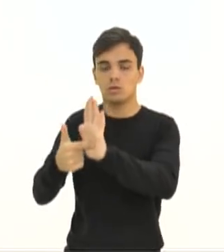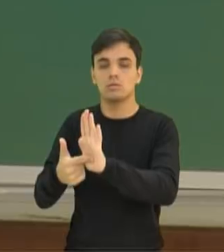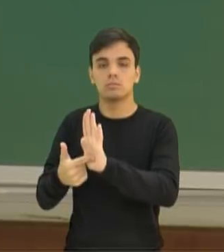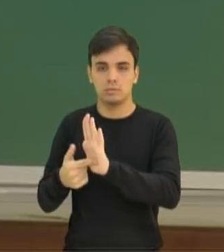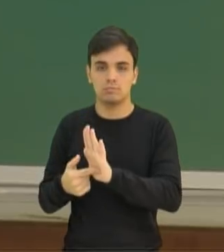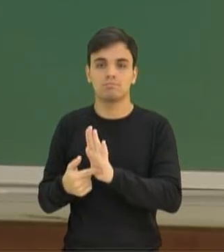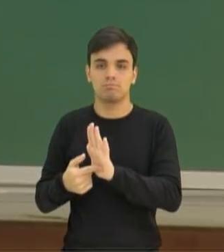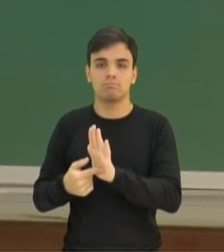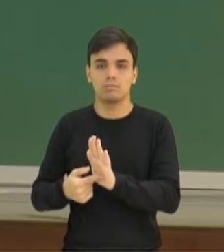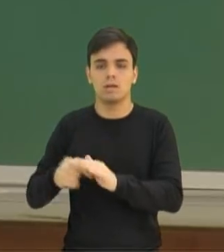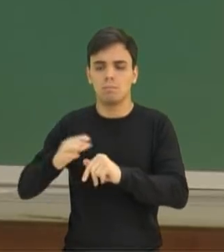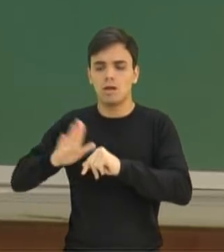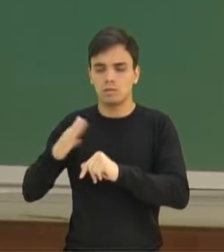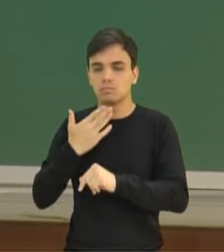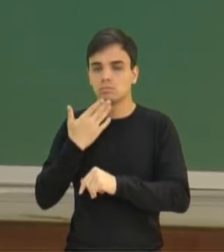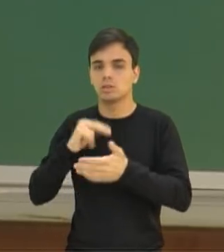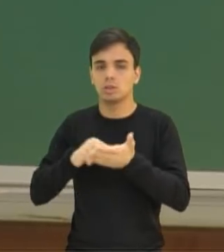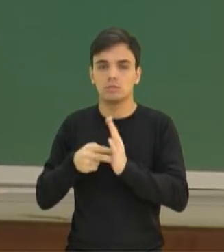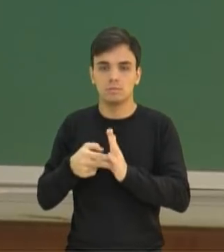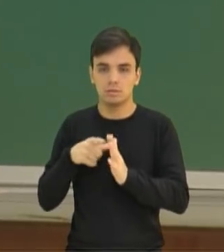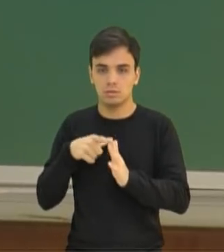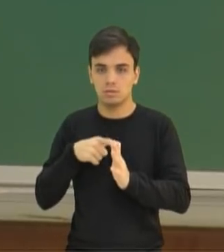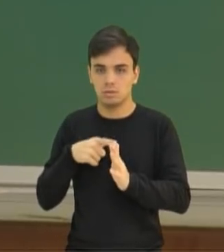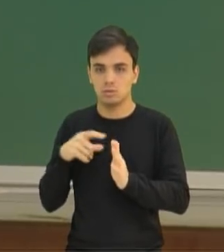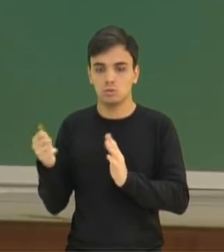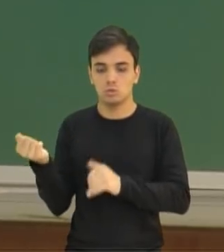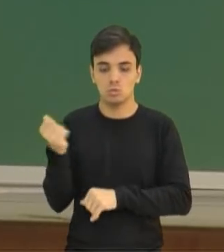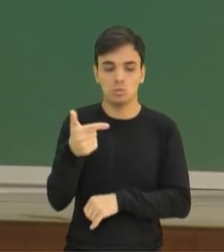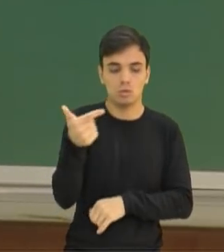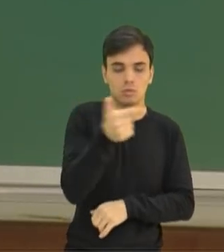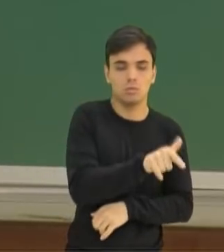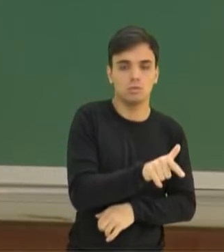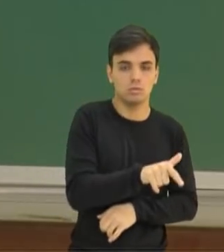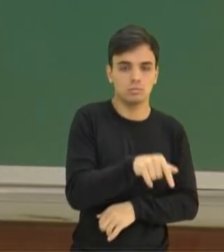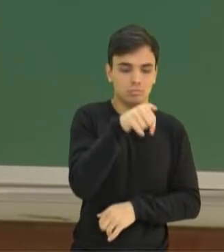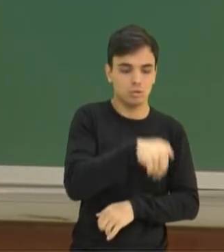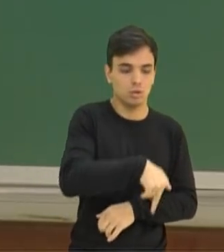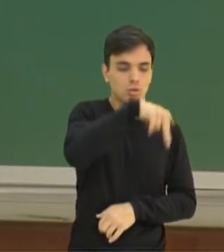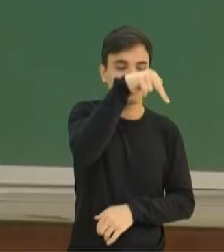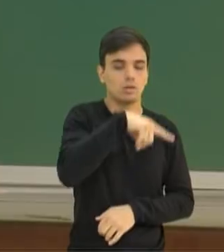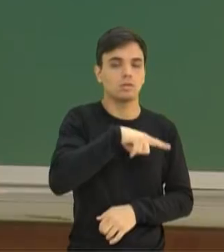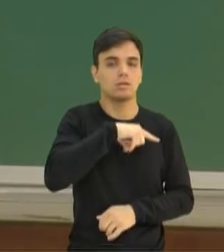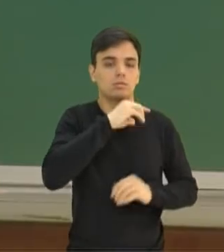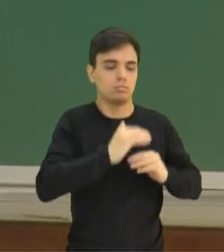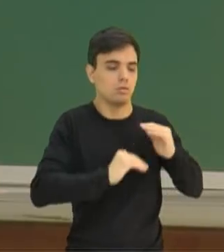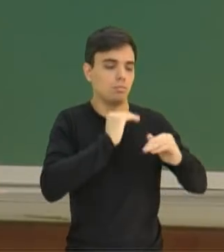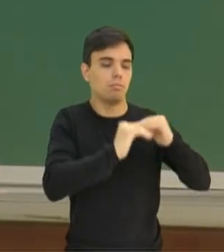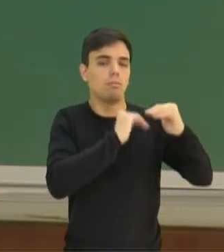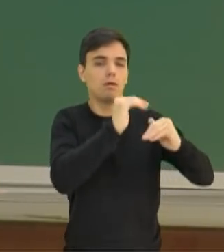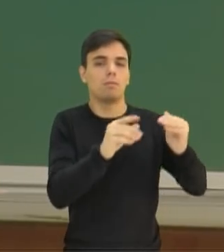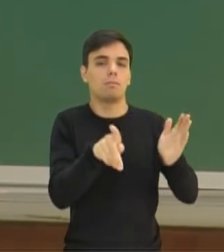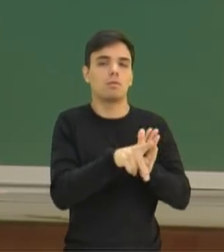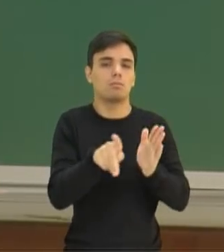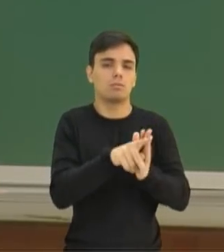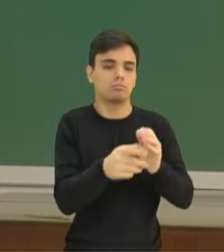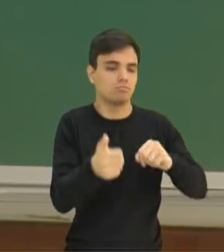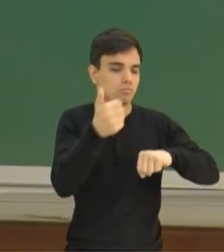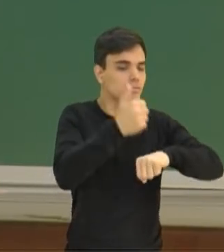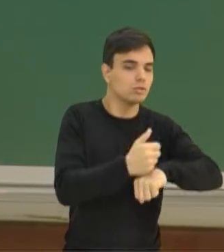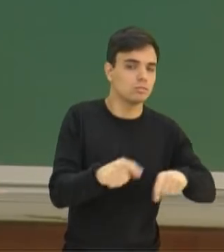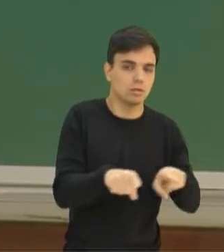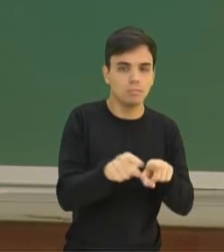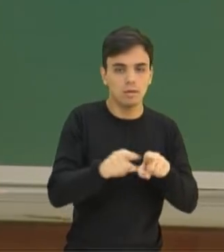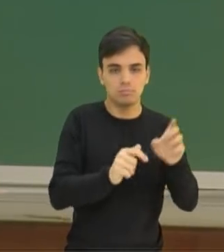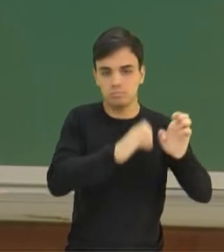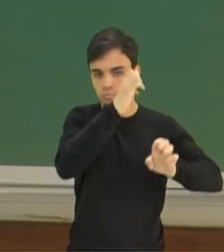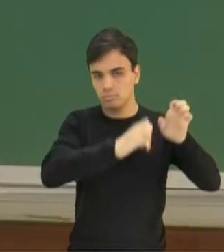mais significativo do que o Norte ainda. Então, o Norte ainda tem muito que se desenvolver em termos de instalação e de atividade